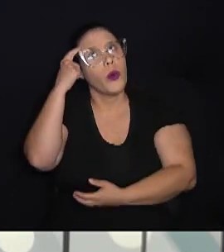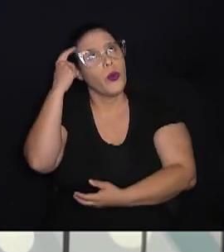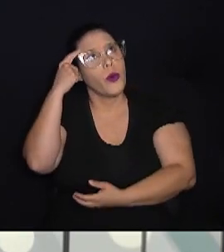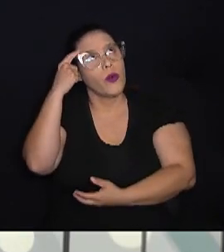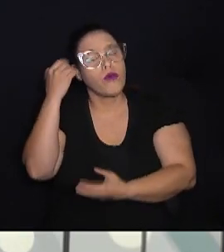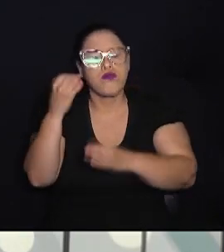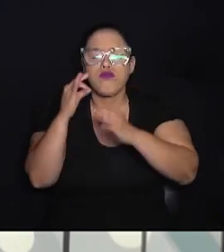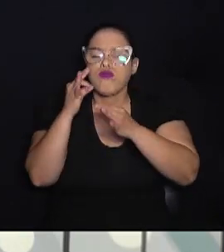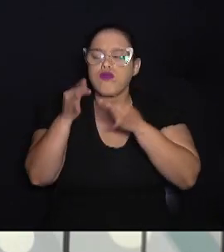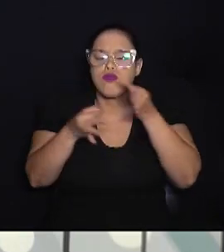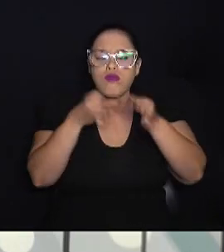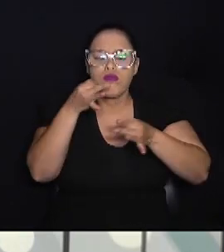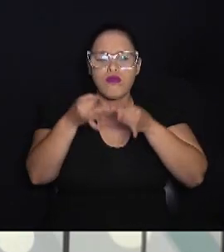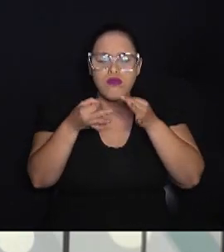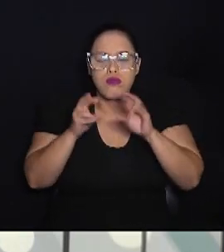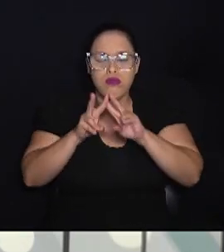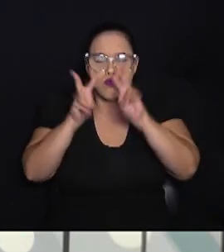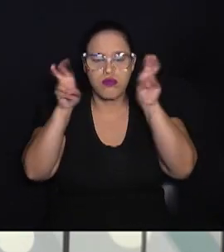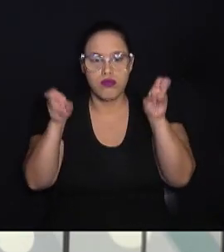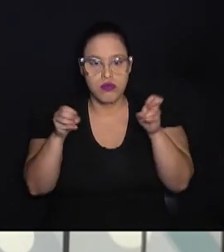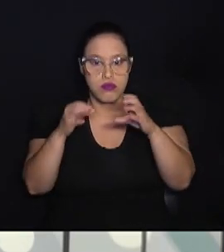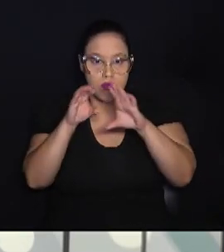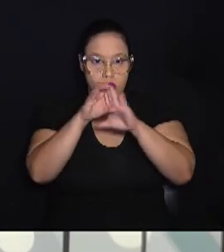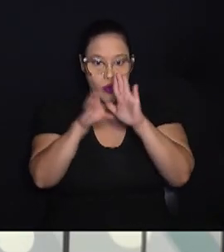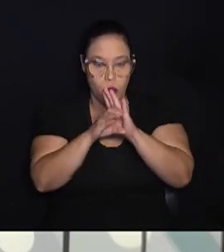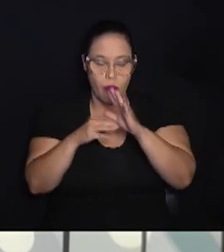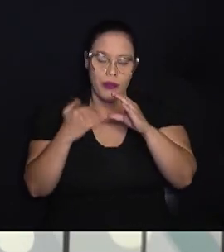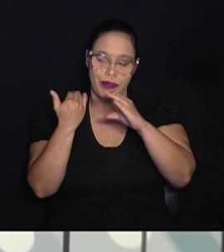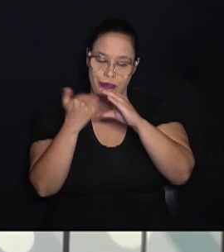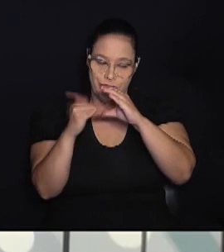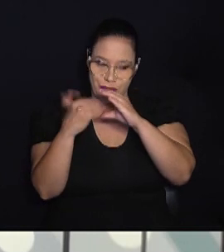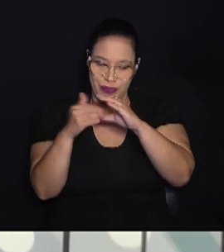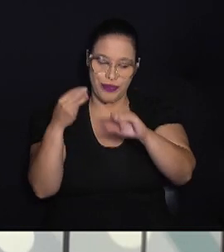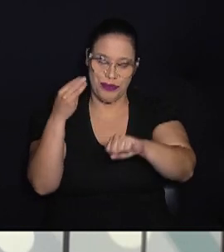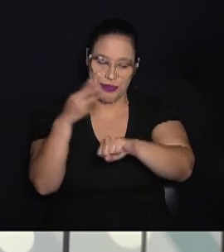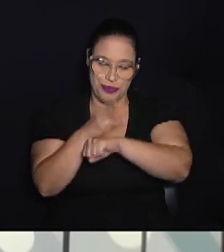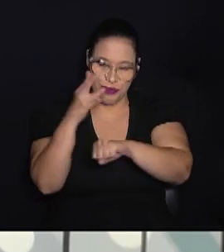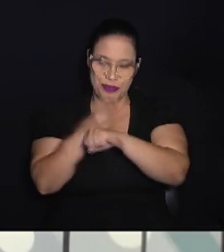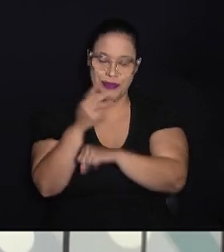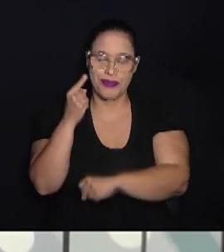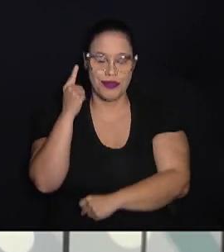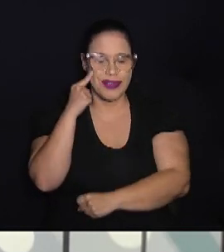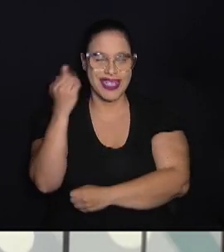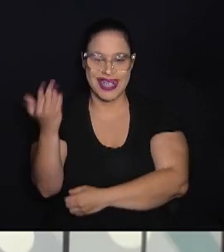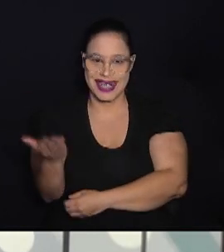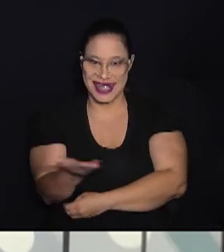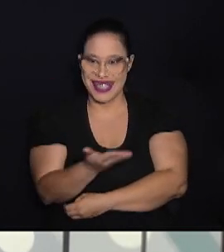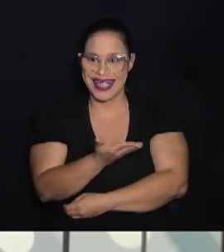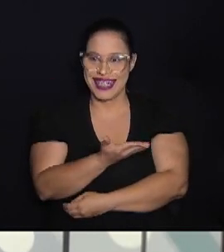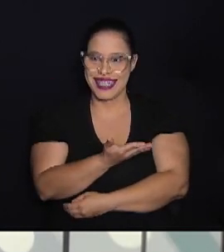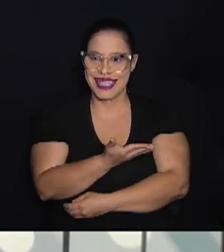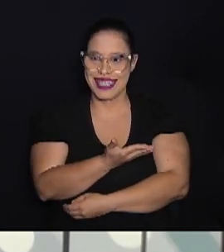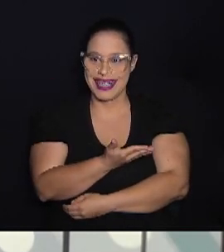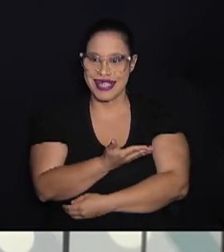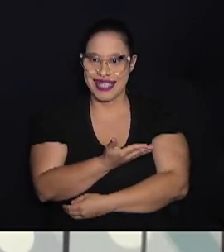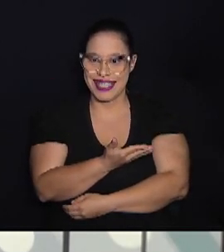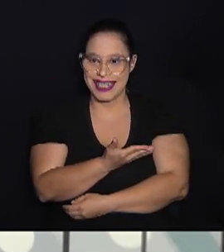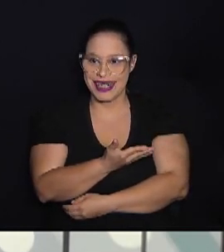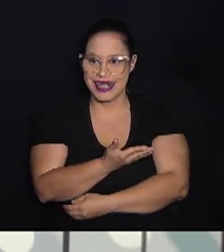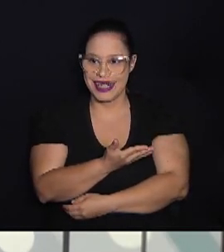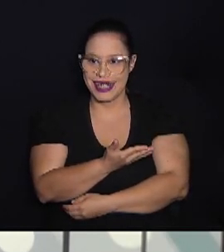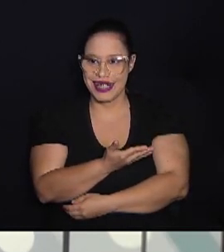tema para o nosso programa? Então mande sugestões para o WhatsApp. O DDD é o 19, o número é